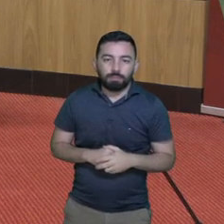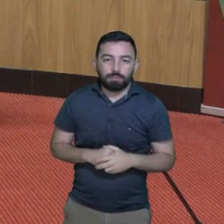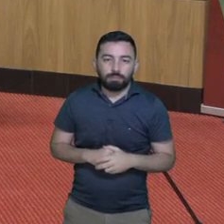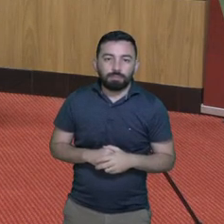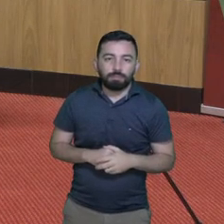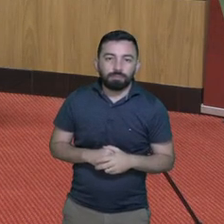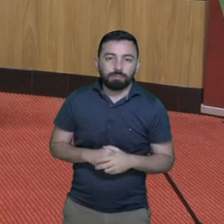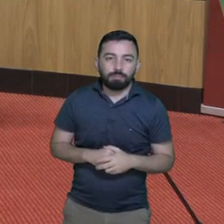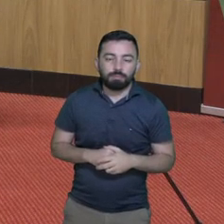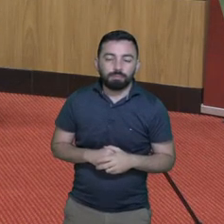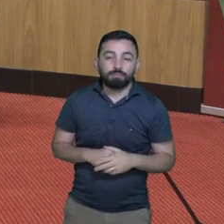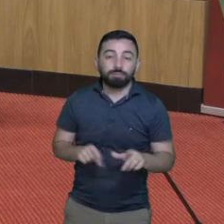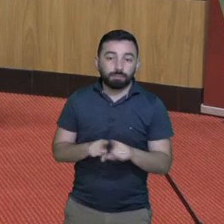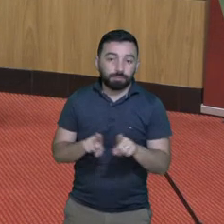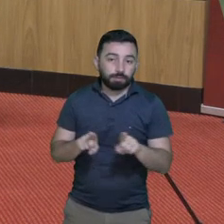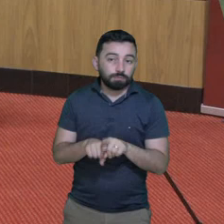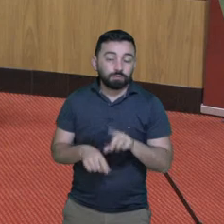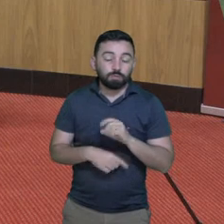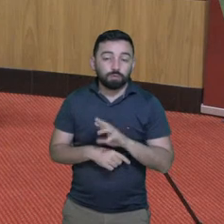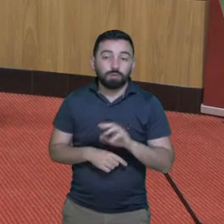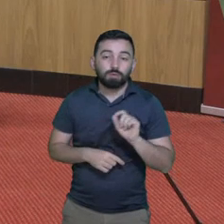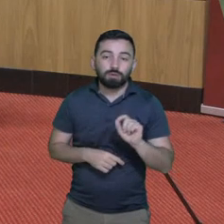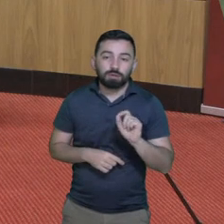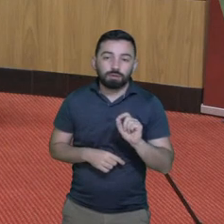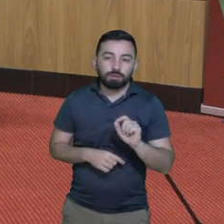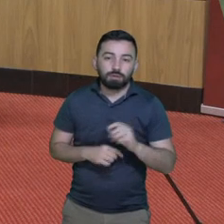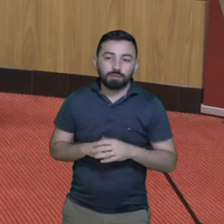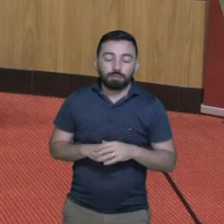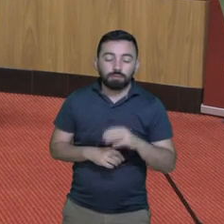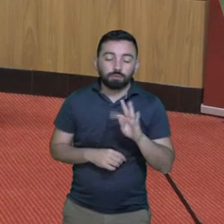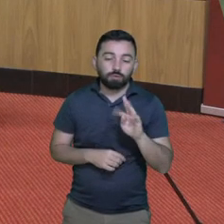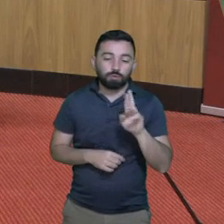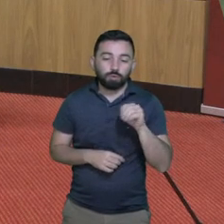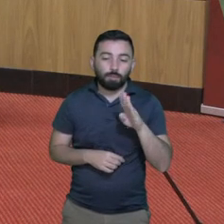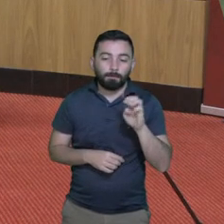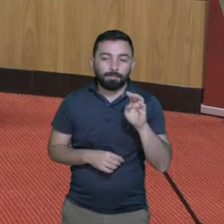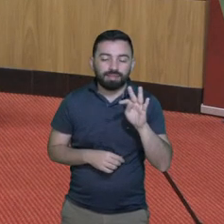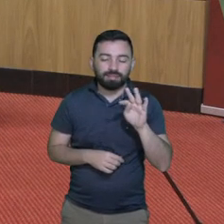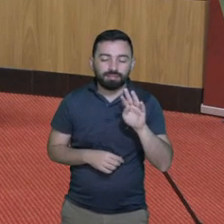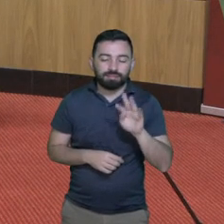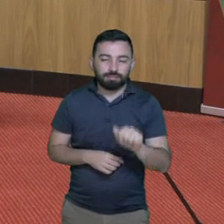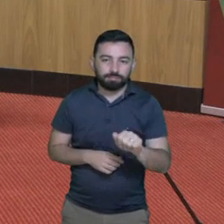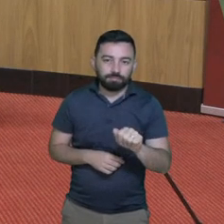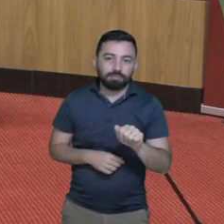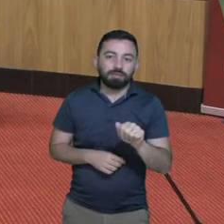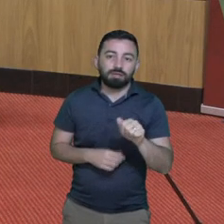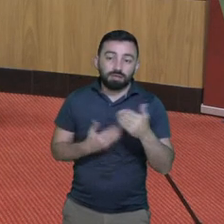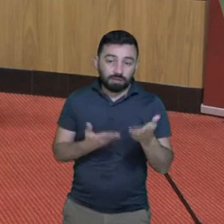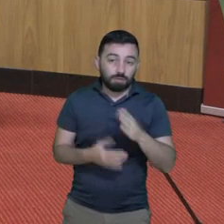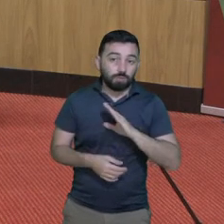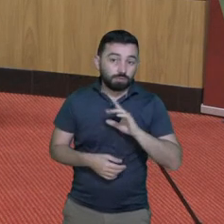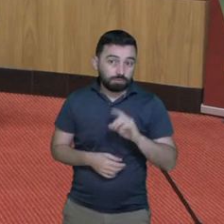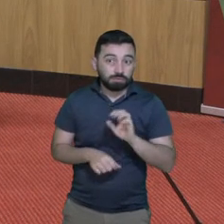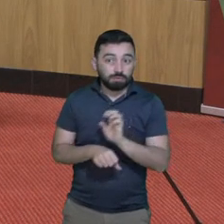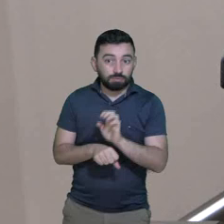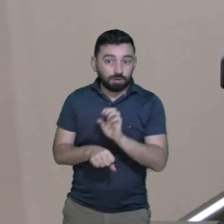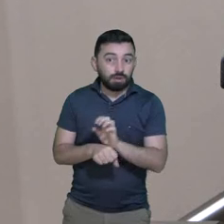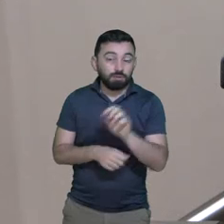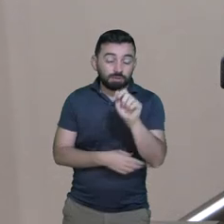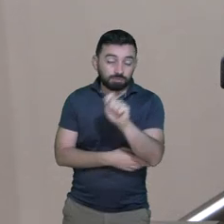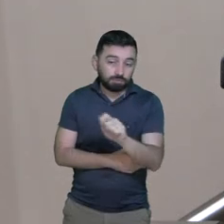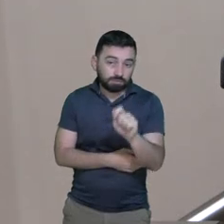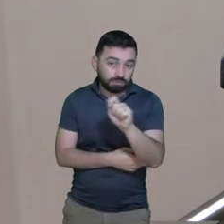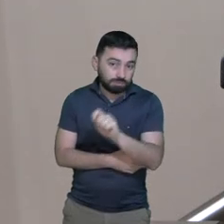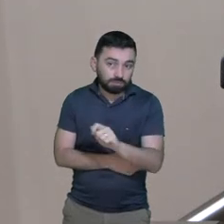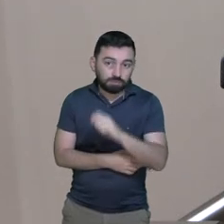hausman Dr Derlan trombeta que é coordenador Estadual da Associação Nacional pela formação